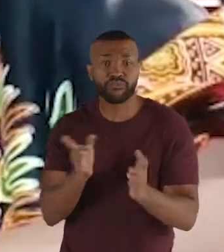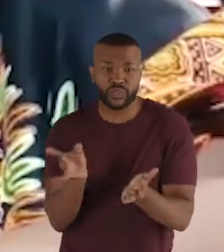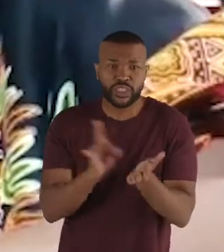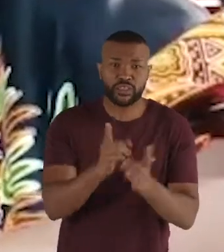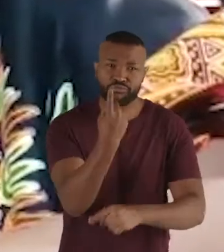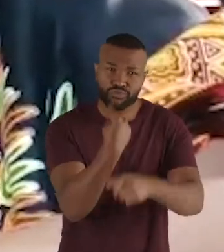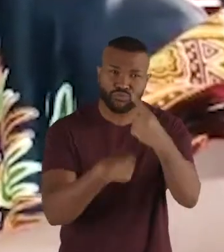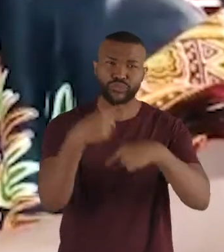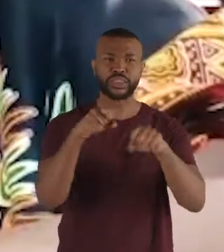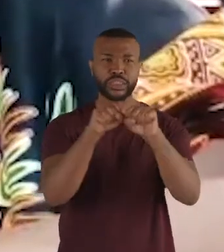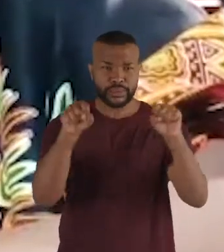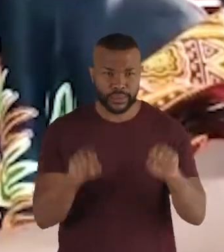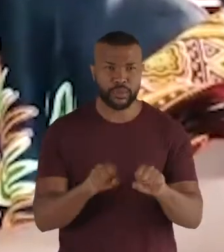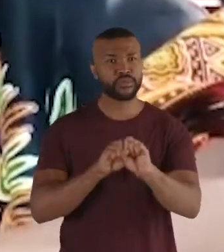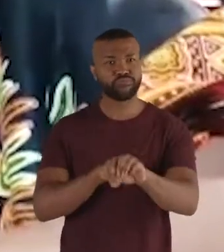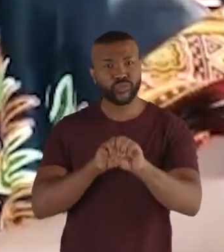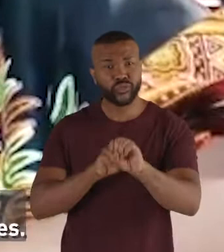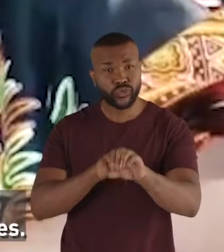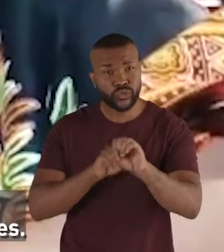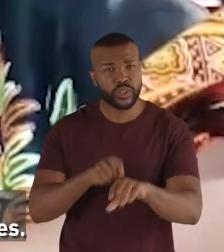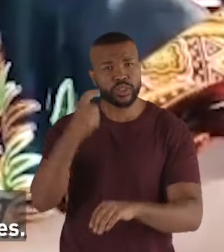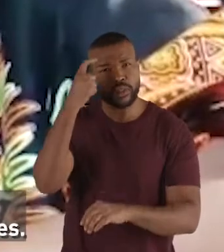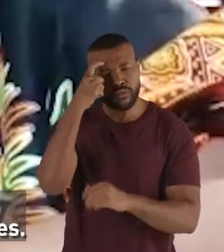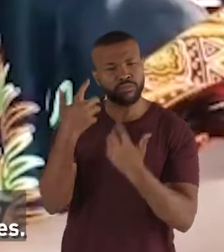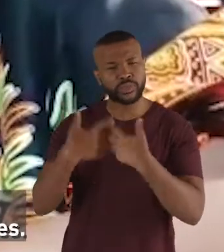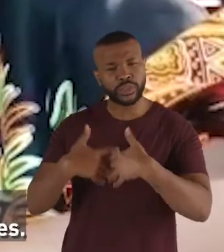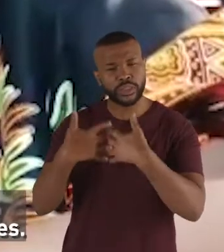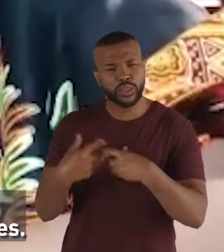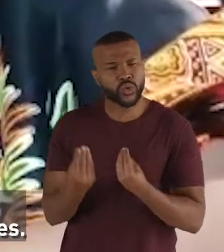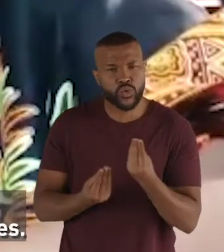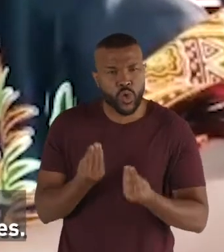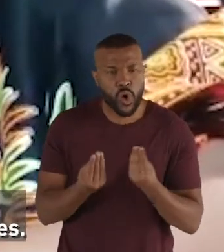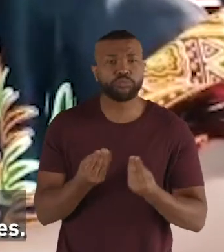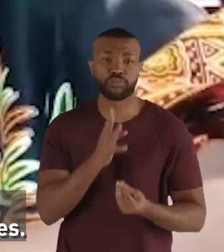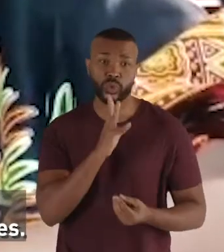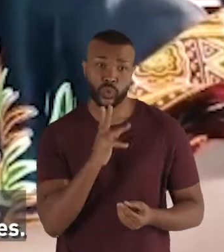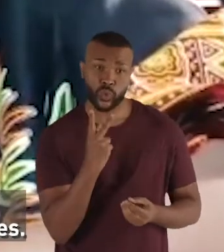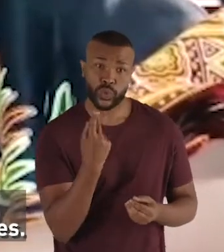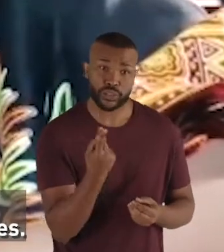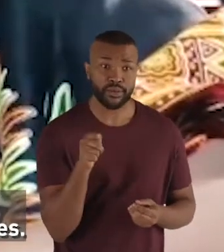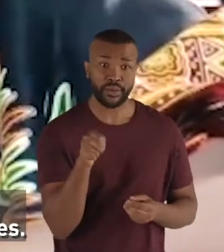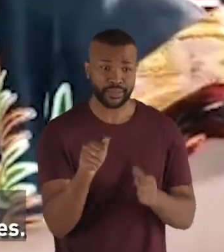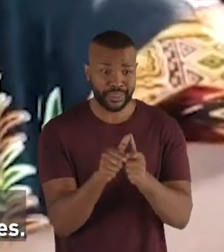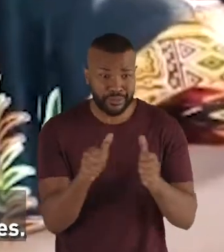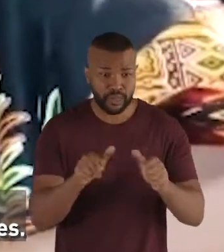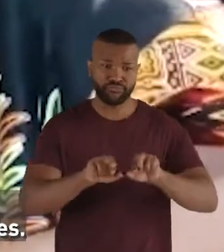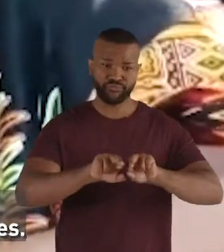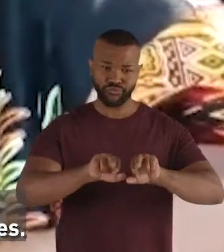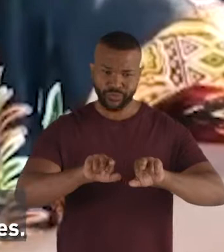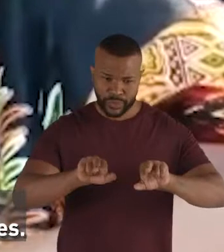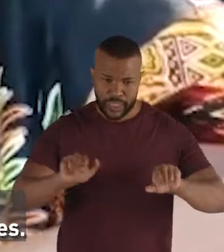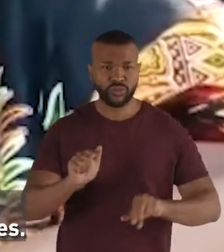verdadeira revolução no sistema educacional, pensando no sentido do reconhecimento dessa ampla